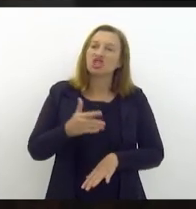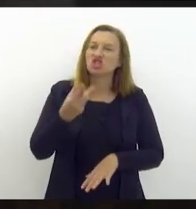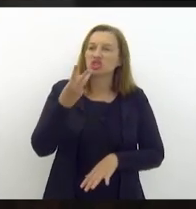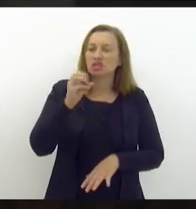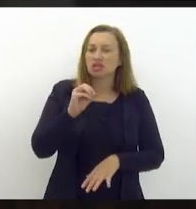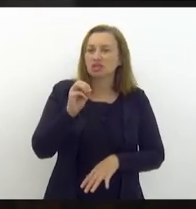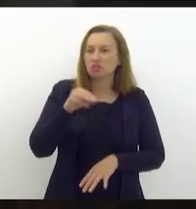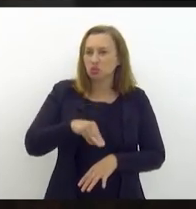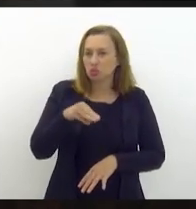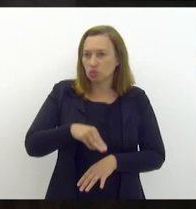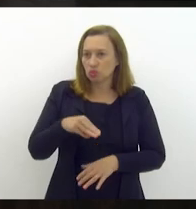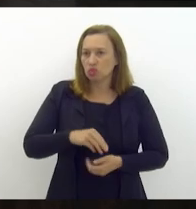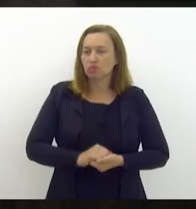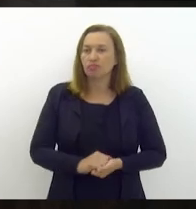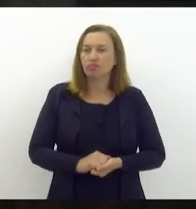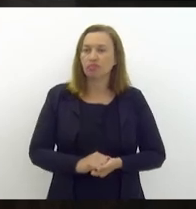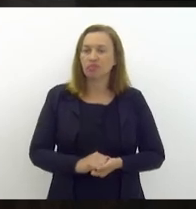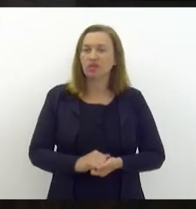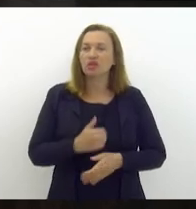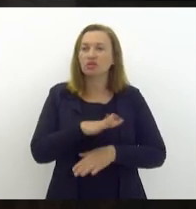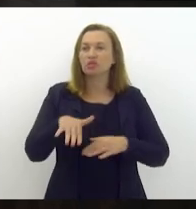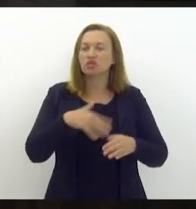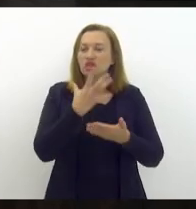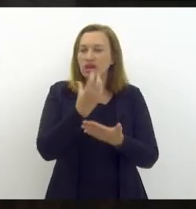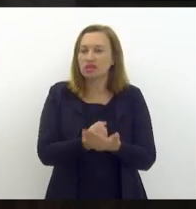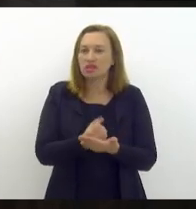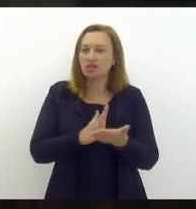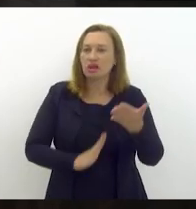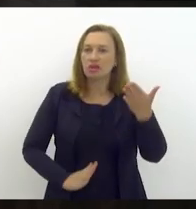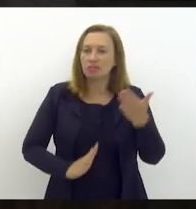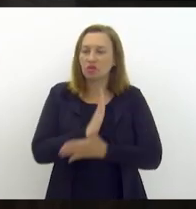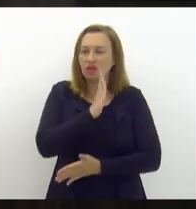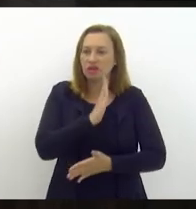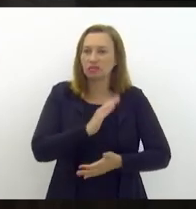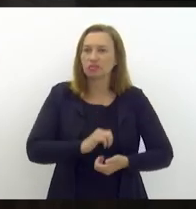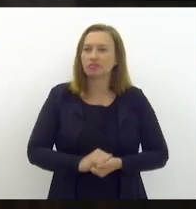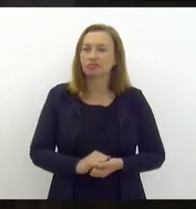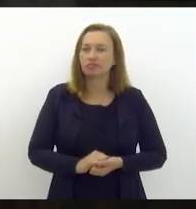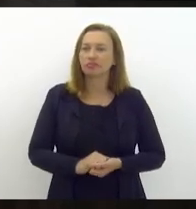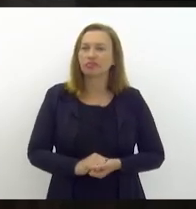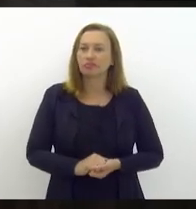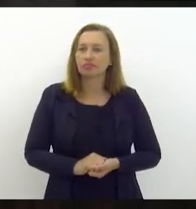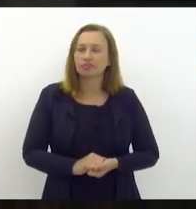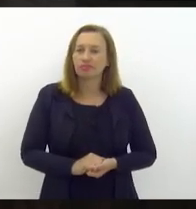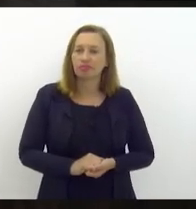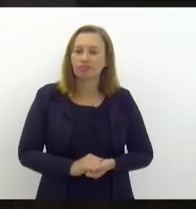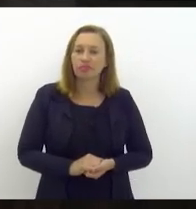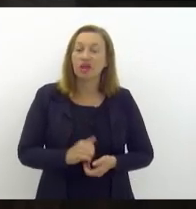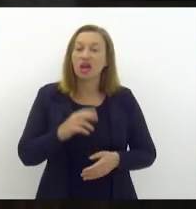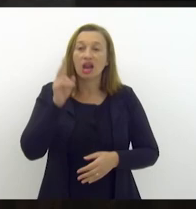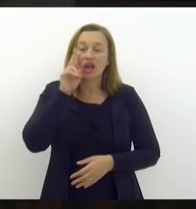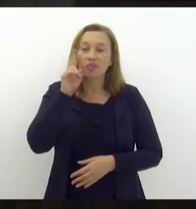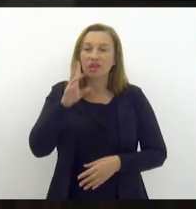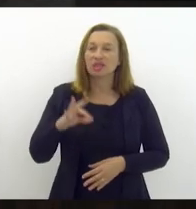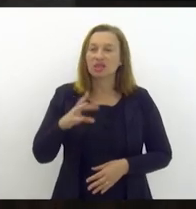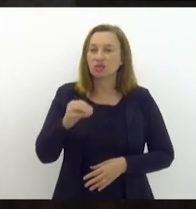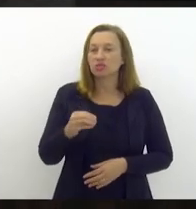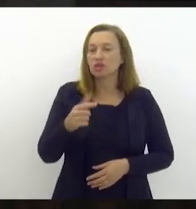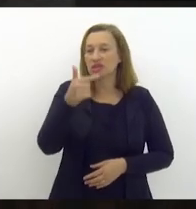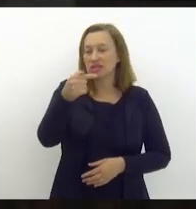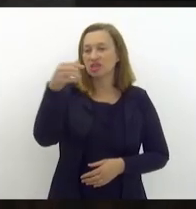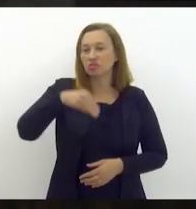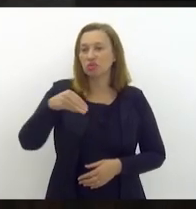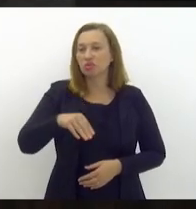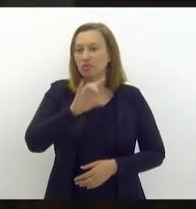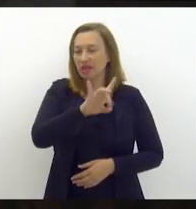30 minutos. Senhores que aprovam, permaneçam como estão, aprovado. Lembrando aos senhores oradores que cada um dispõe de